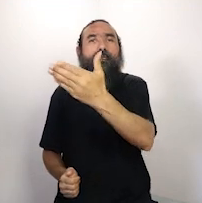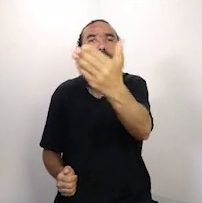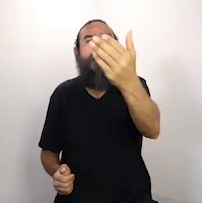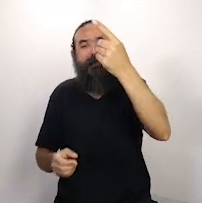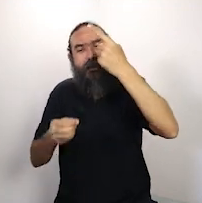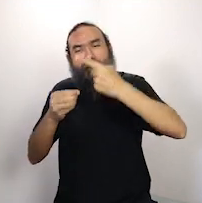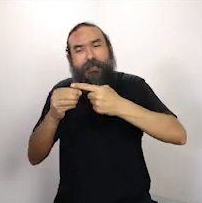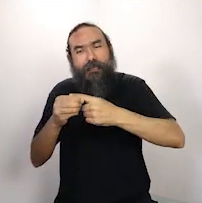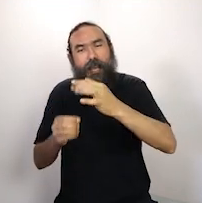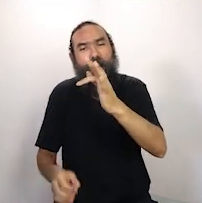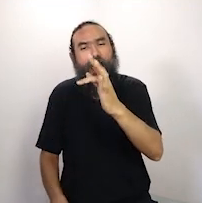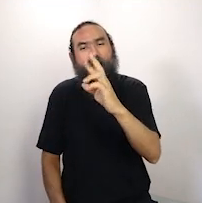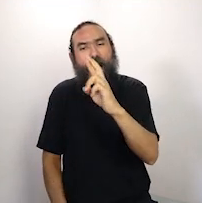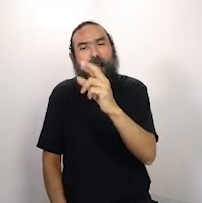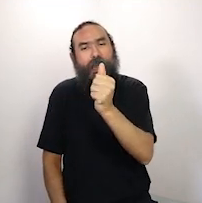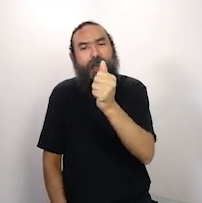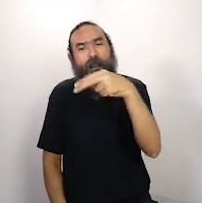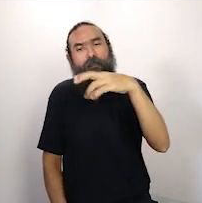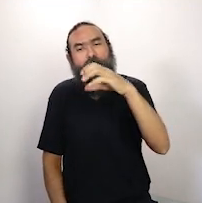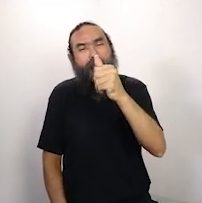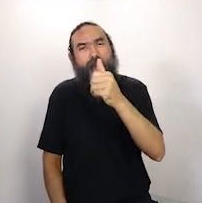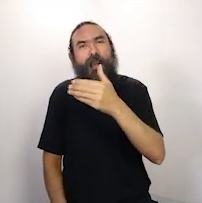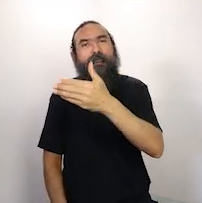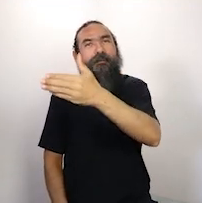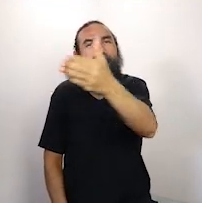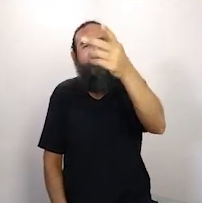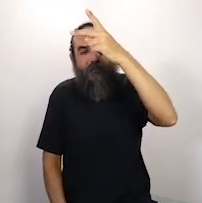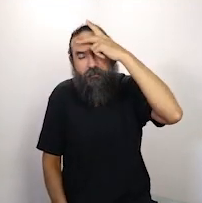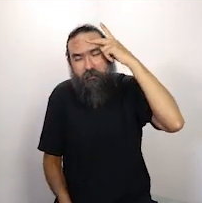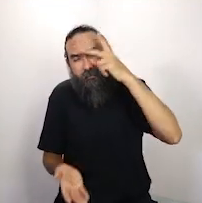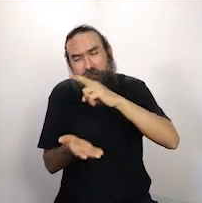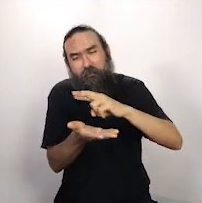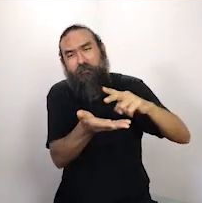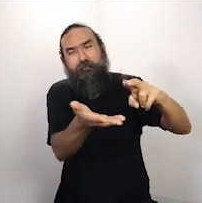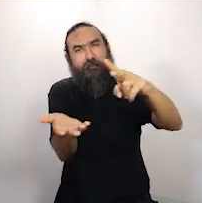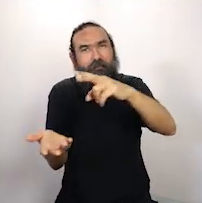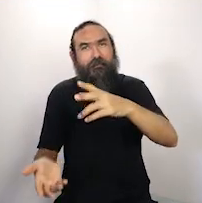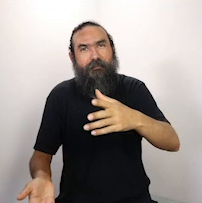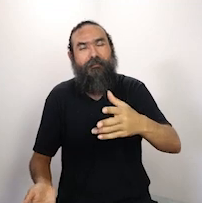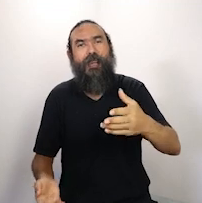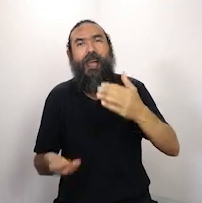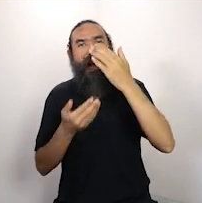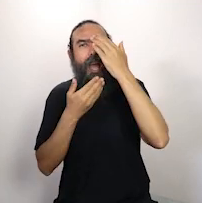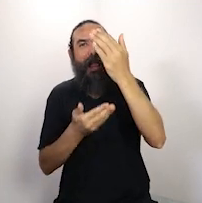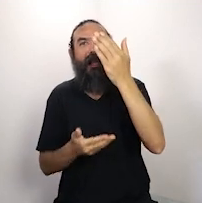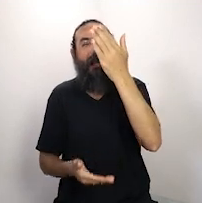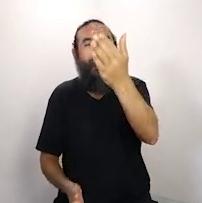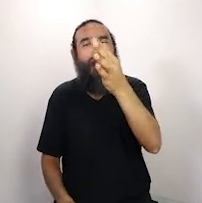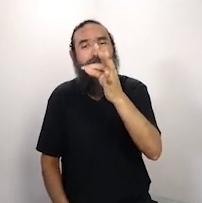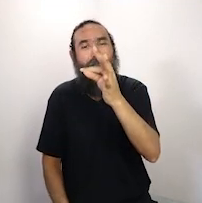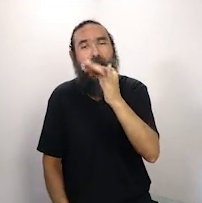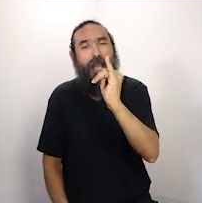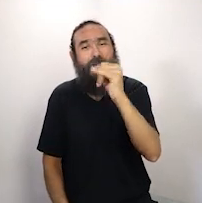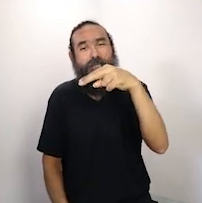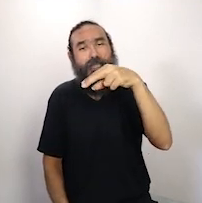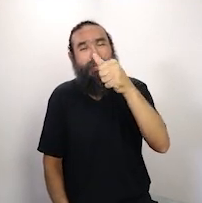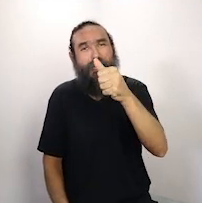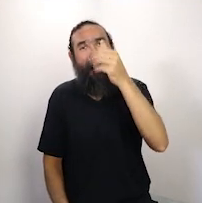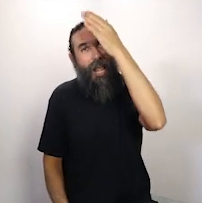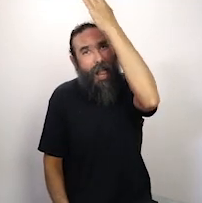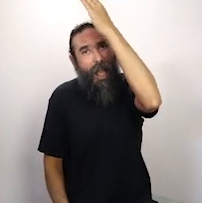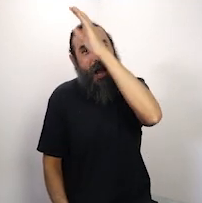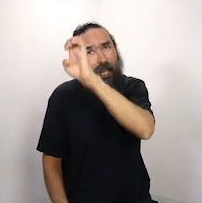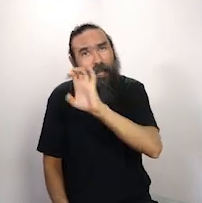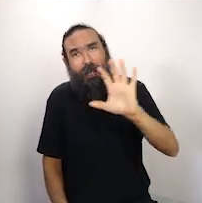para a Franca, para o Daniel, para a Esther, para o Juliano, para a Gláucia. Agradecer a Mestra Tina, a Paraíba, que esteve